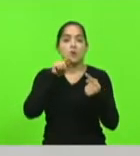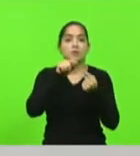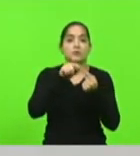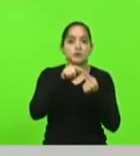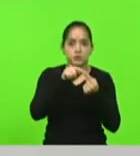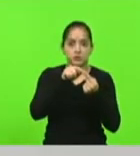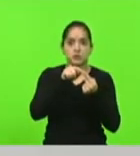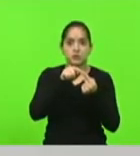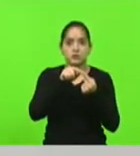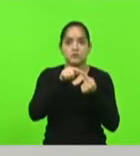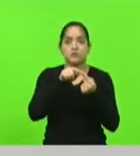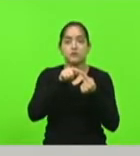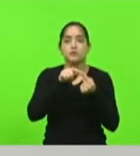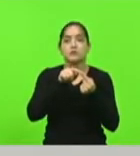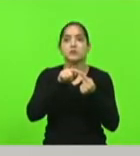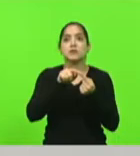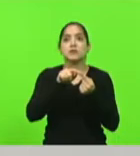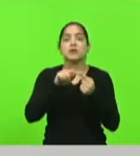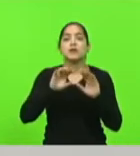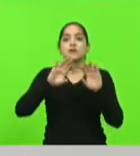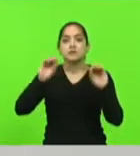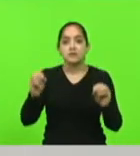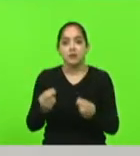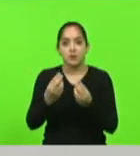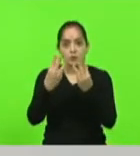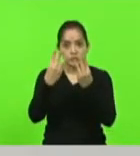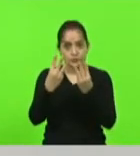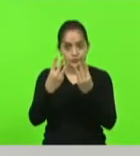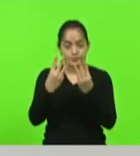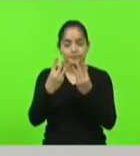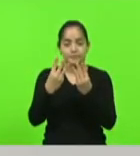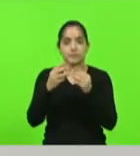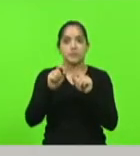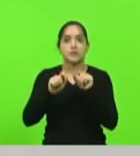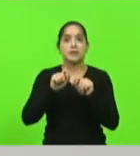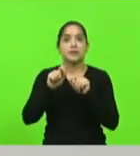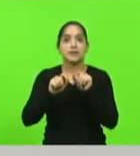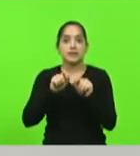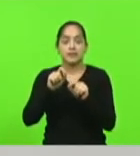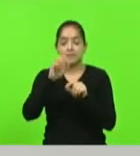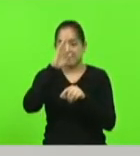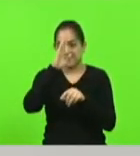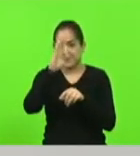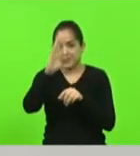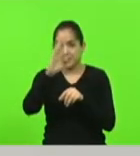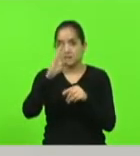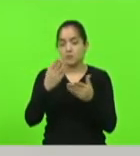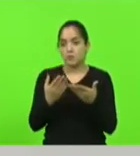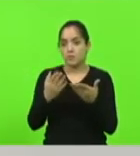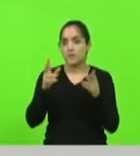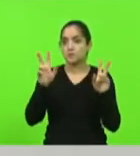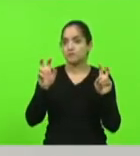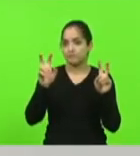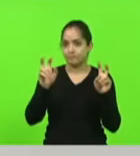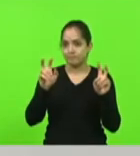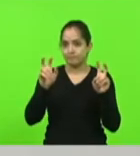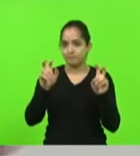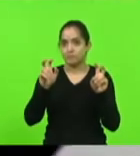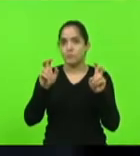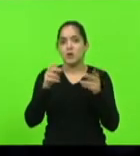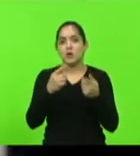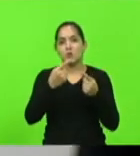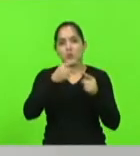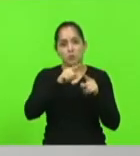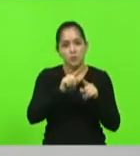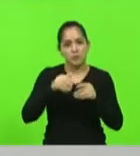da ONU, da Organização das Nações Unidas, que principalmente tratam dos temas do combate à fome, à